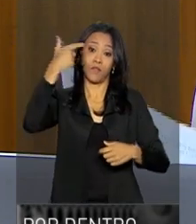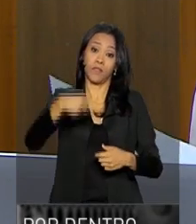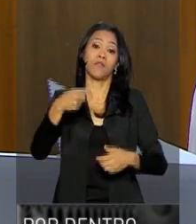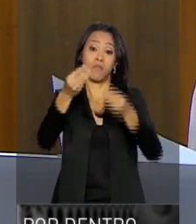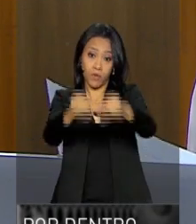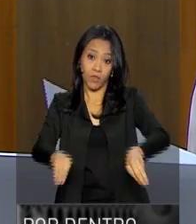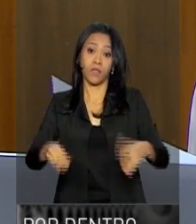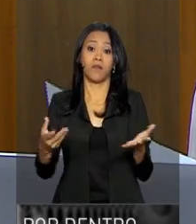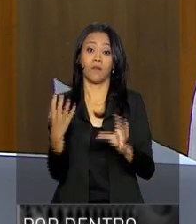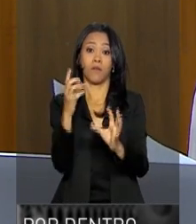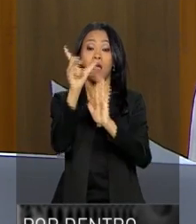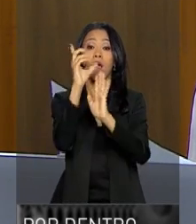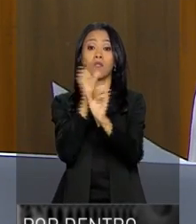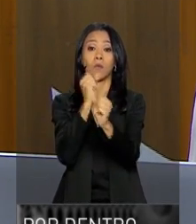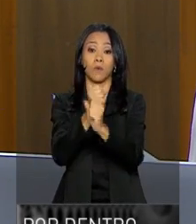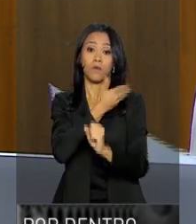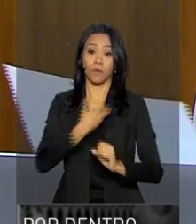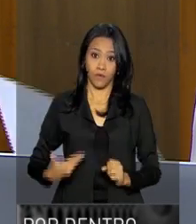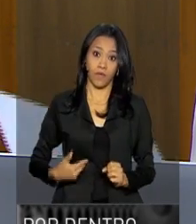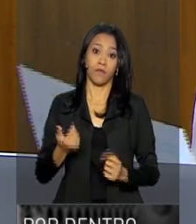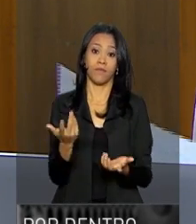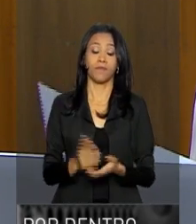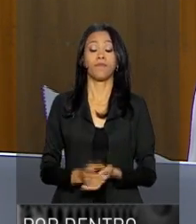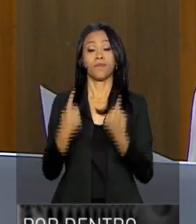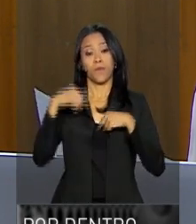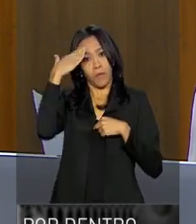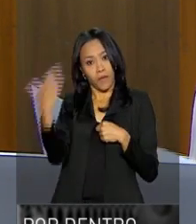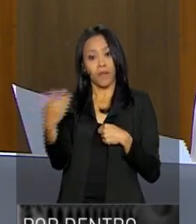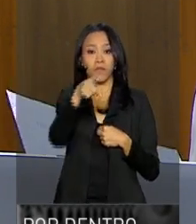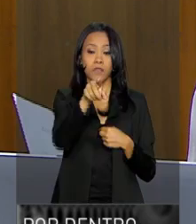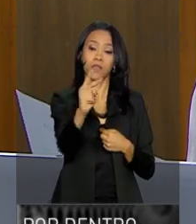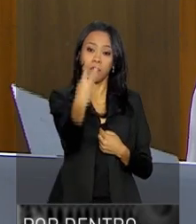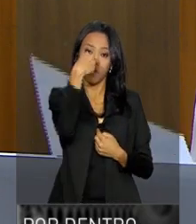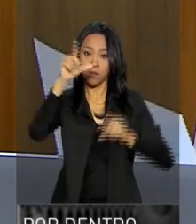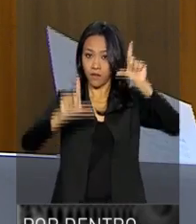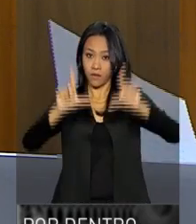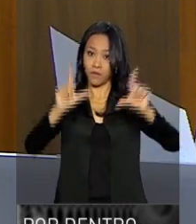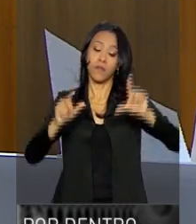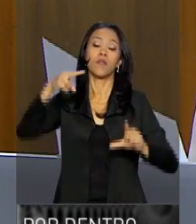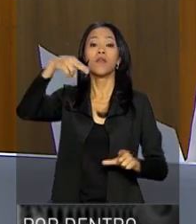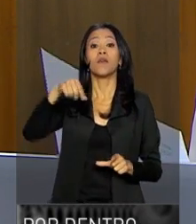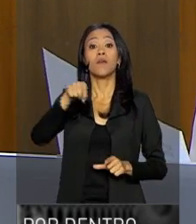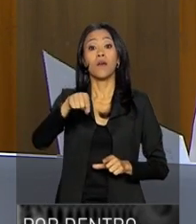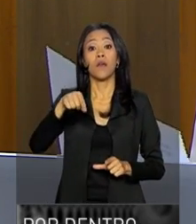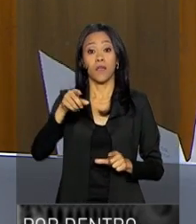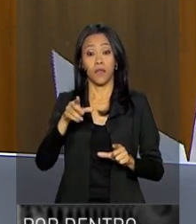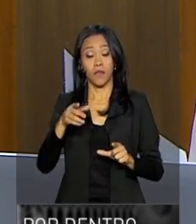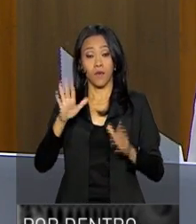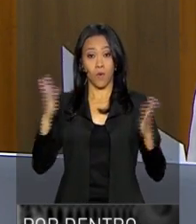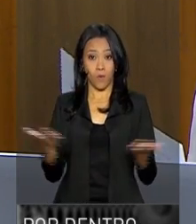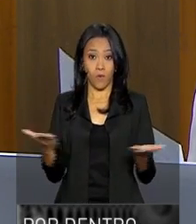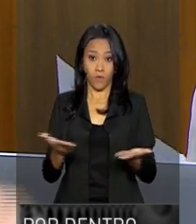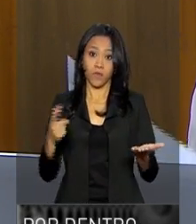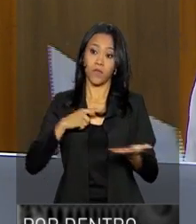obrigada luiz carlos ramos pela sua participação e você está acompanhando o programa por dentro do governo que hoje recebe o ministro do planejamento